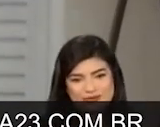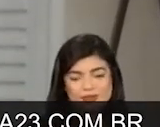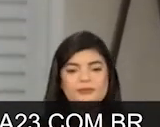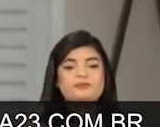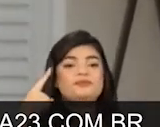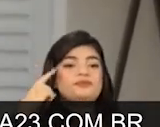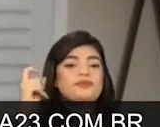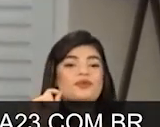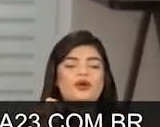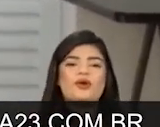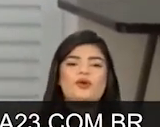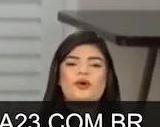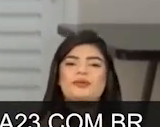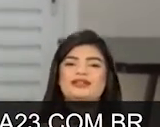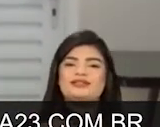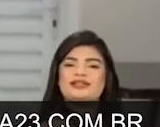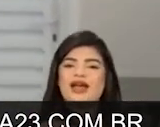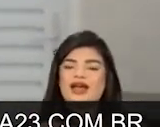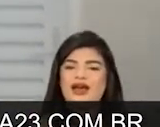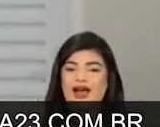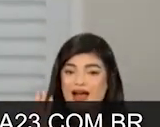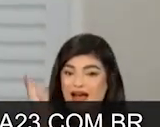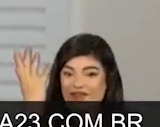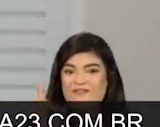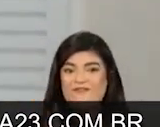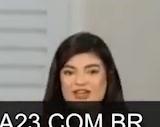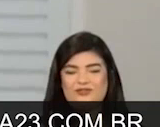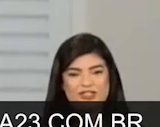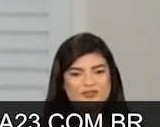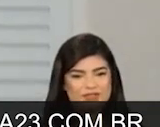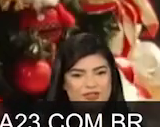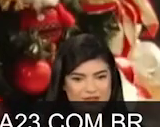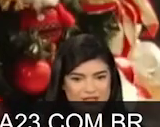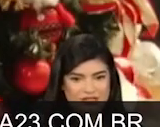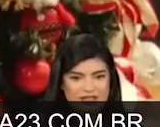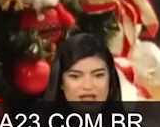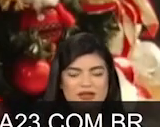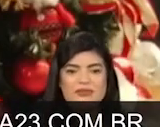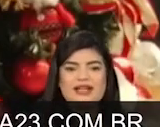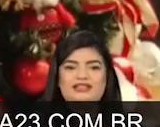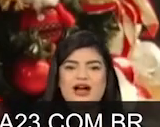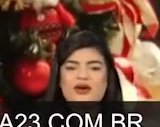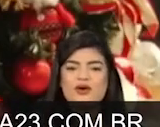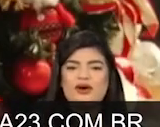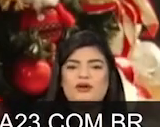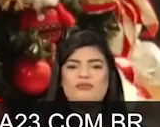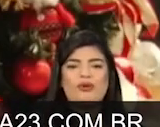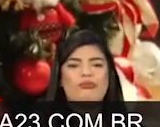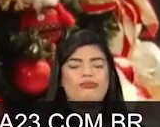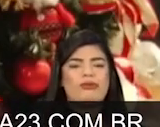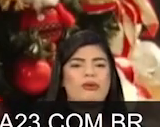ideia de começar a fazer árvore e vendê-las. Então nós vendíamos. Só que o acervo da rede foi diminuindo.